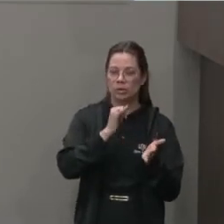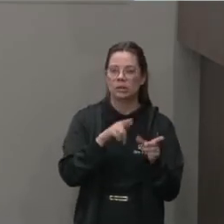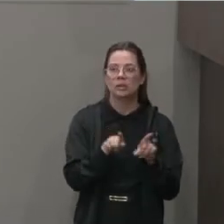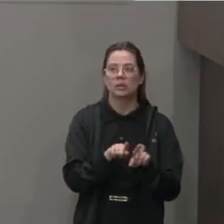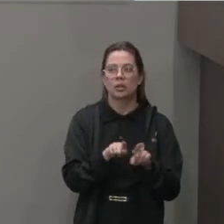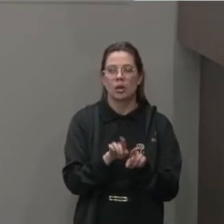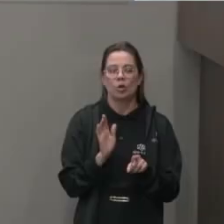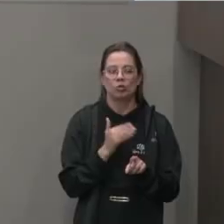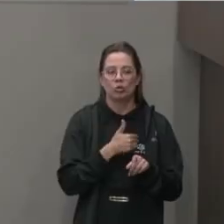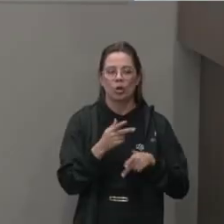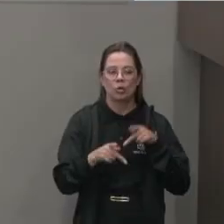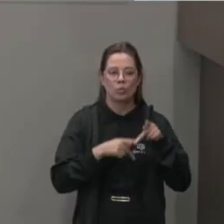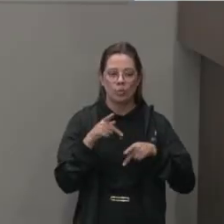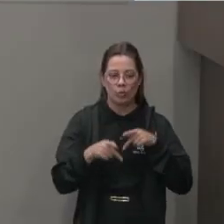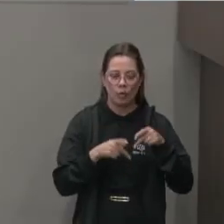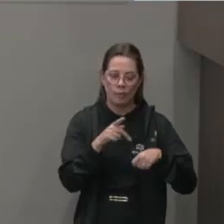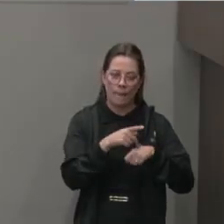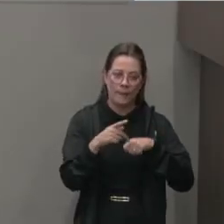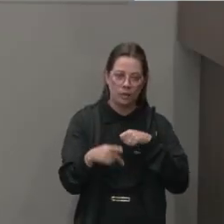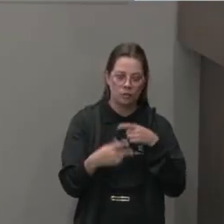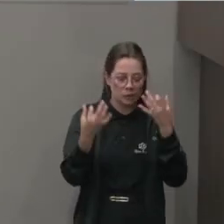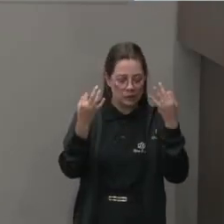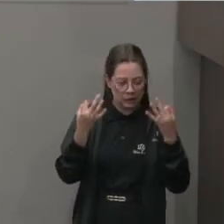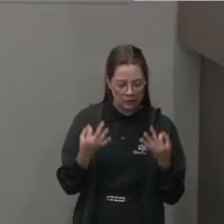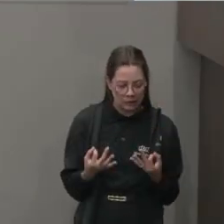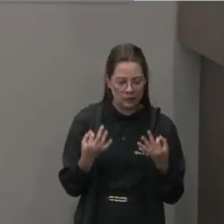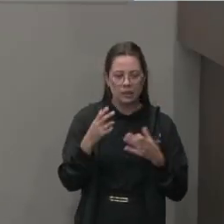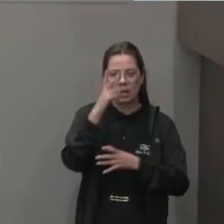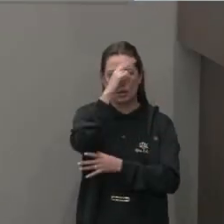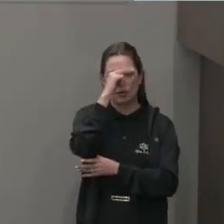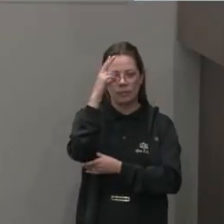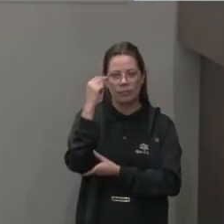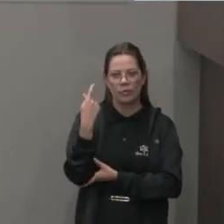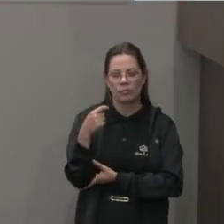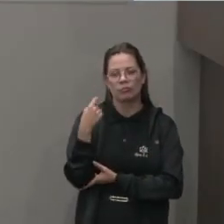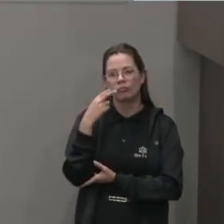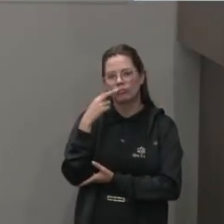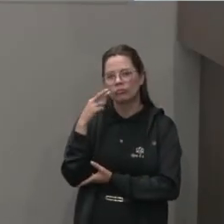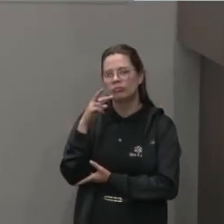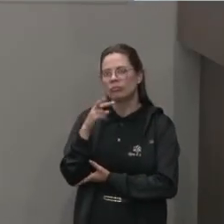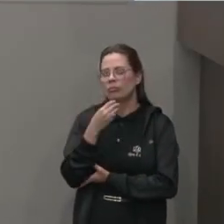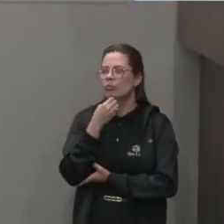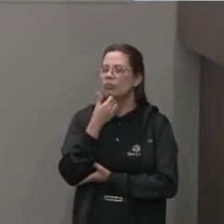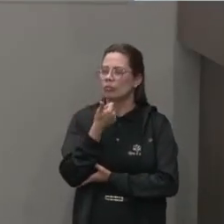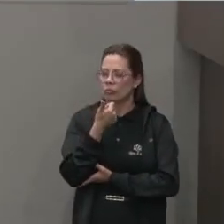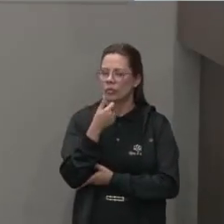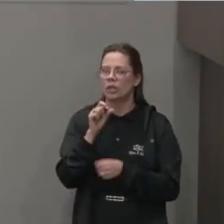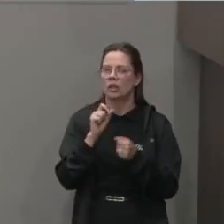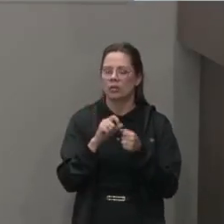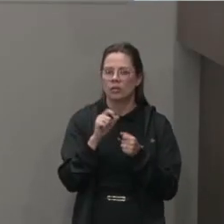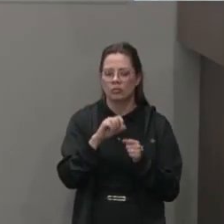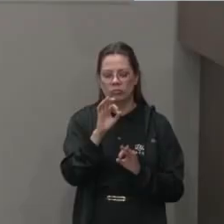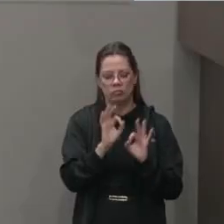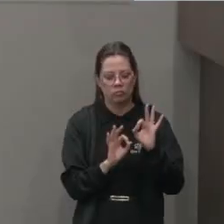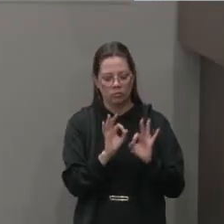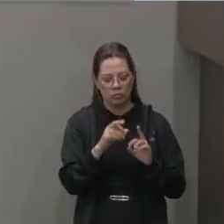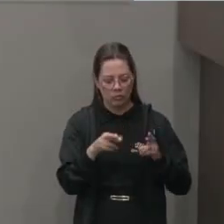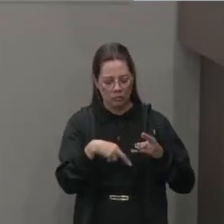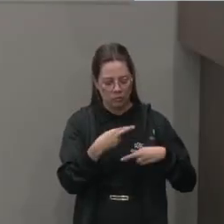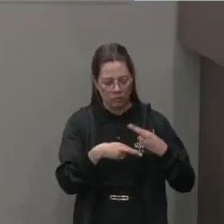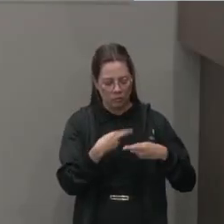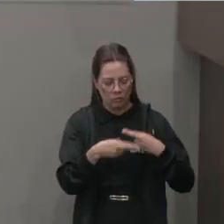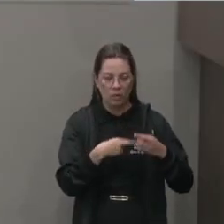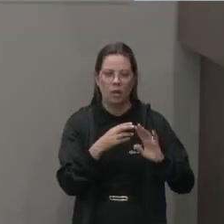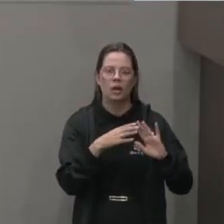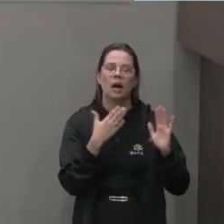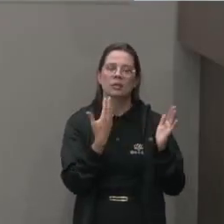o nosso povo de Passo Fundo. E com certeza, o nosso prefeito vai ter que olhar com bons olhos e fazer uma reforma